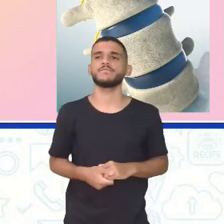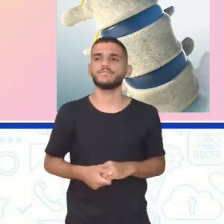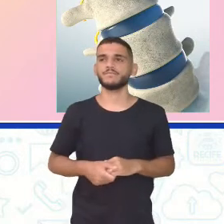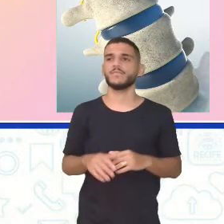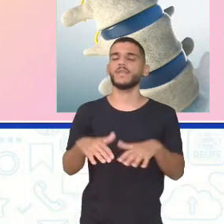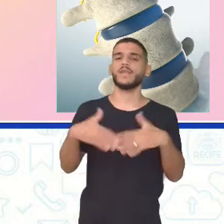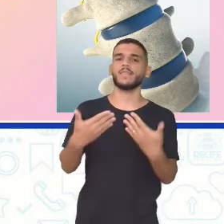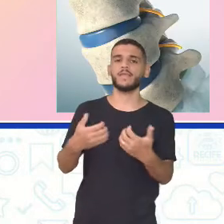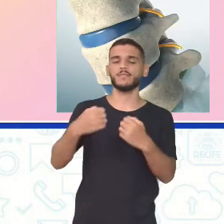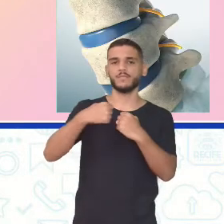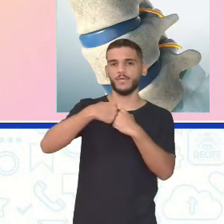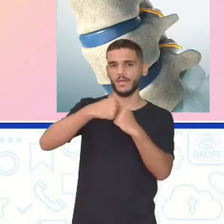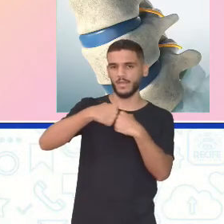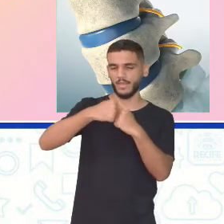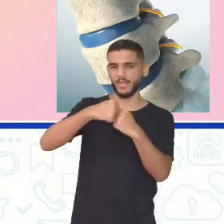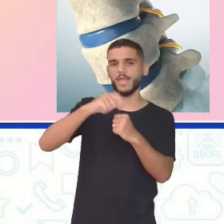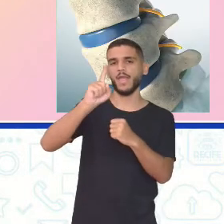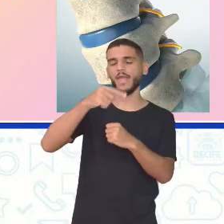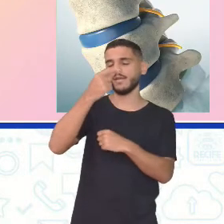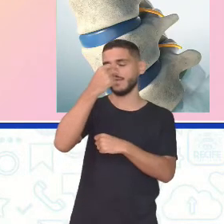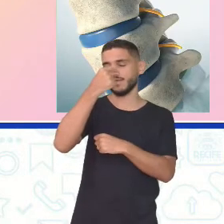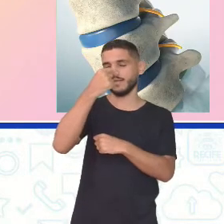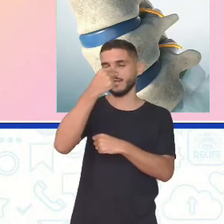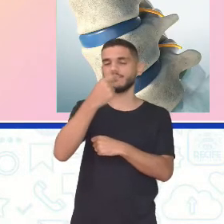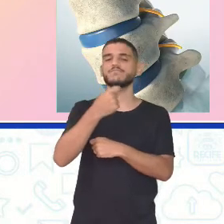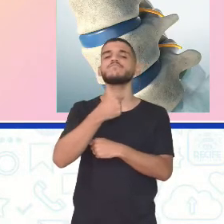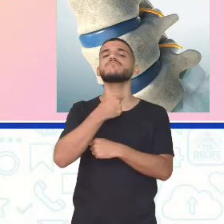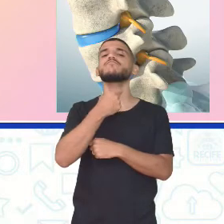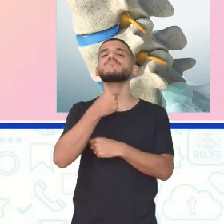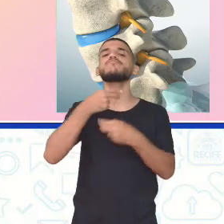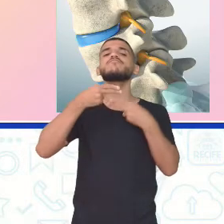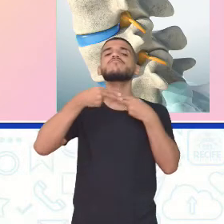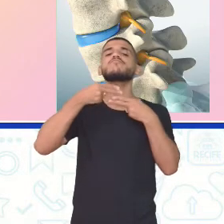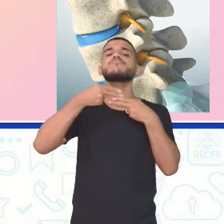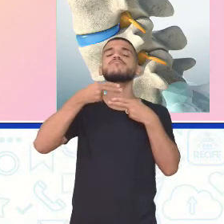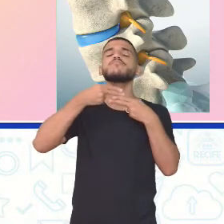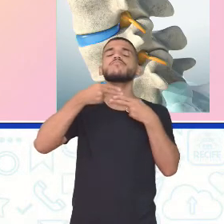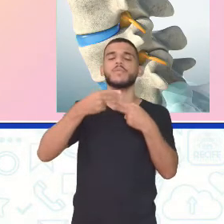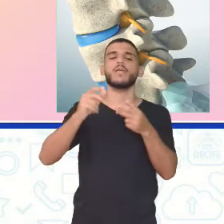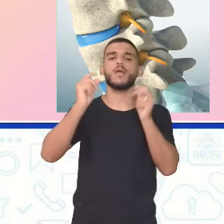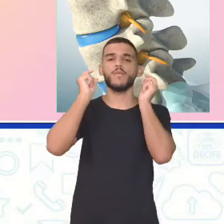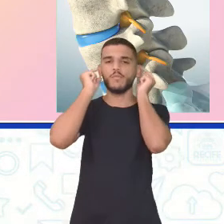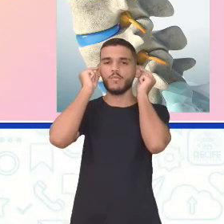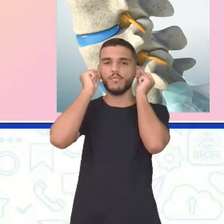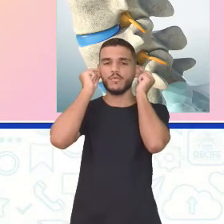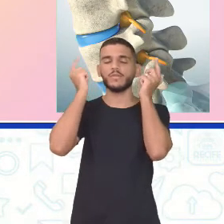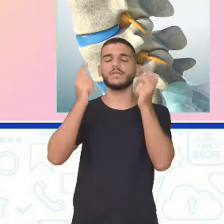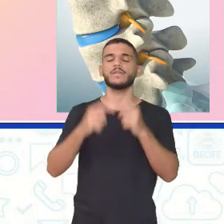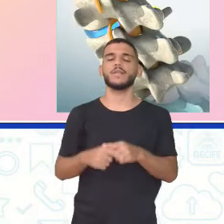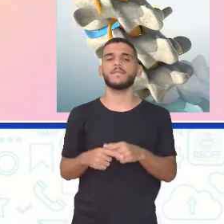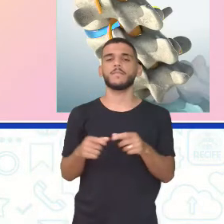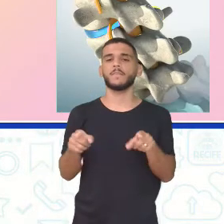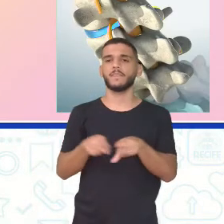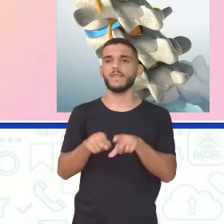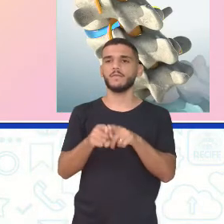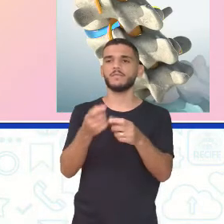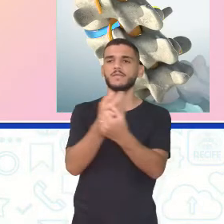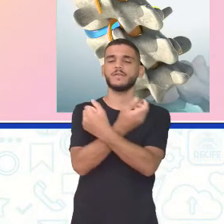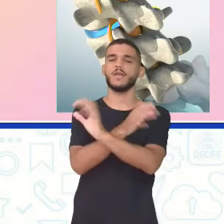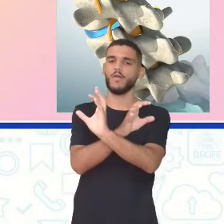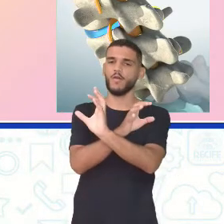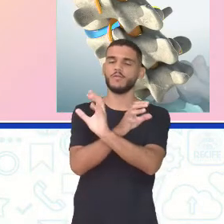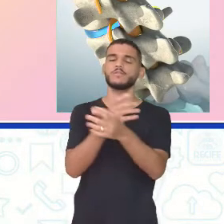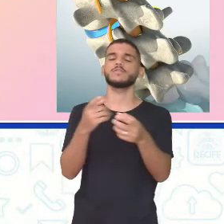cartilaginoso é a orelha, é o nariz, né? É a traqueia, é as extremidades dos ossos, né? A questão aí das